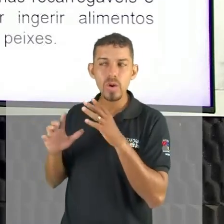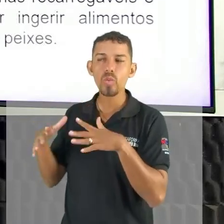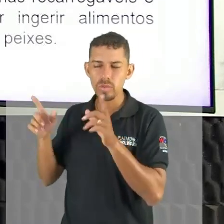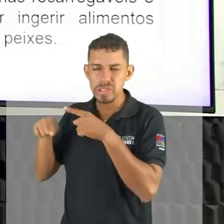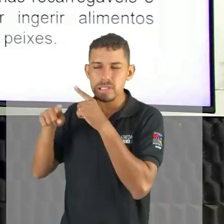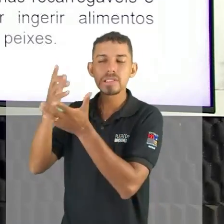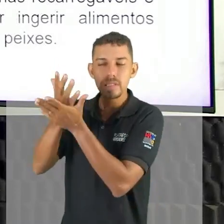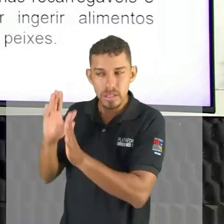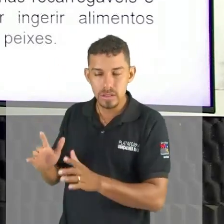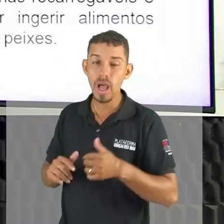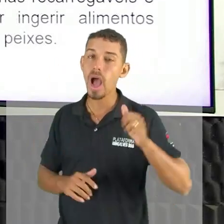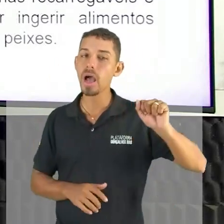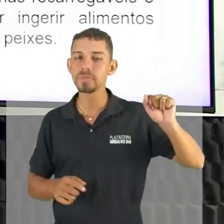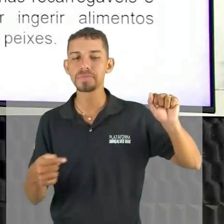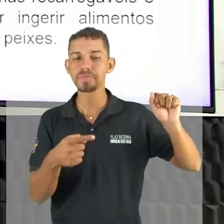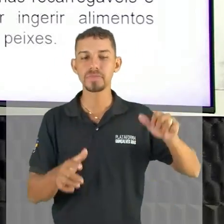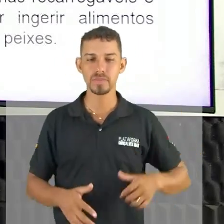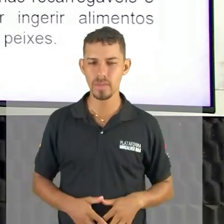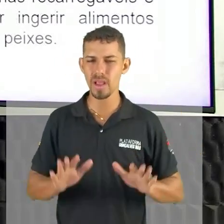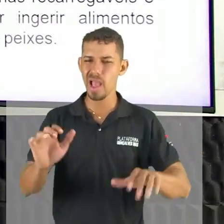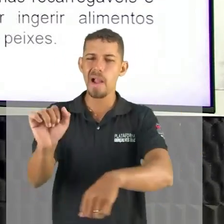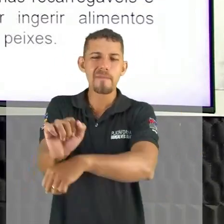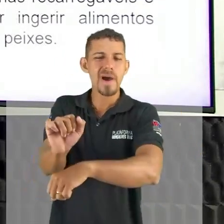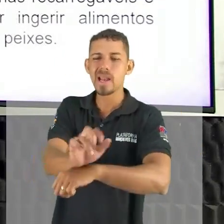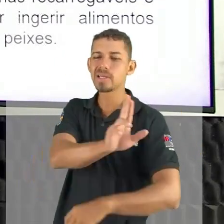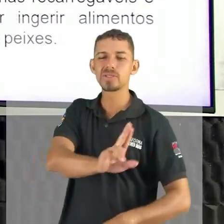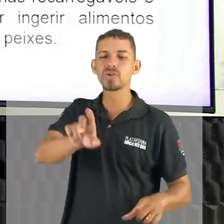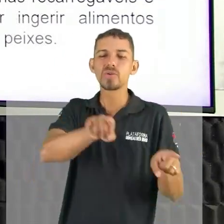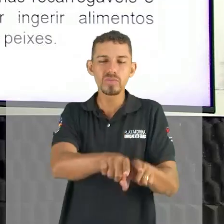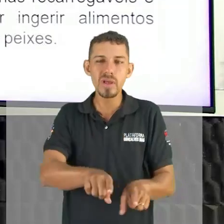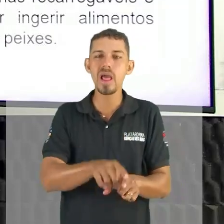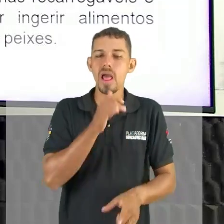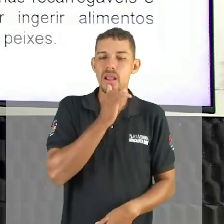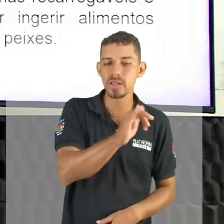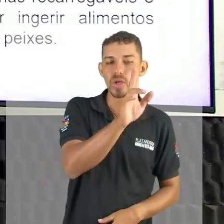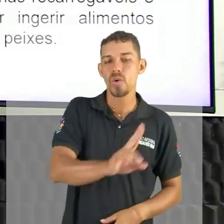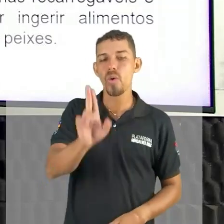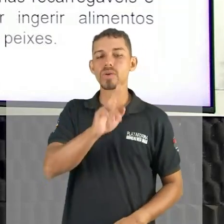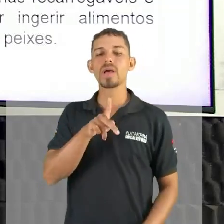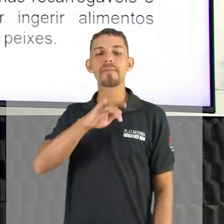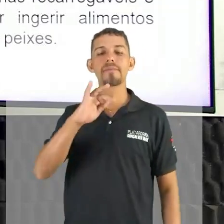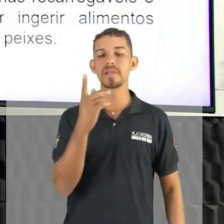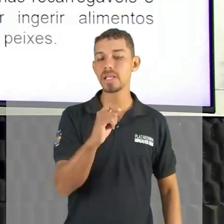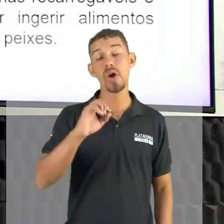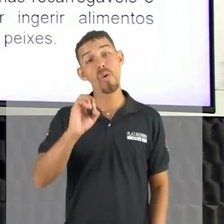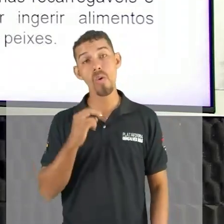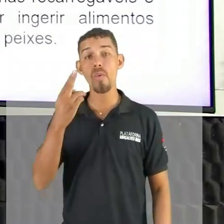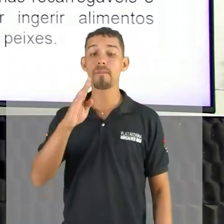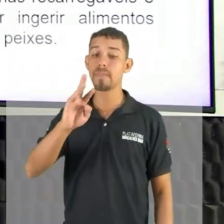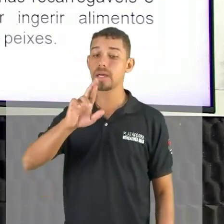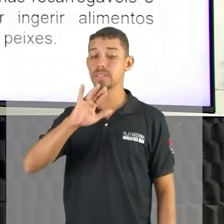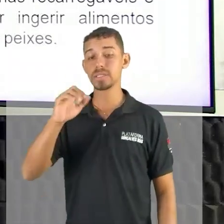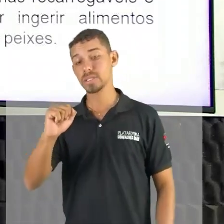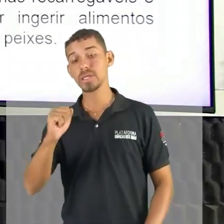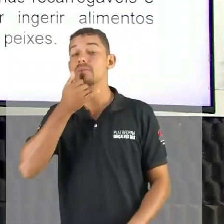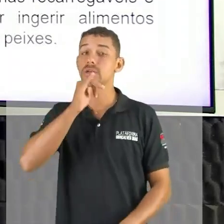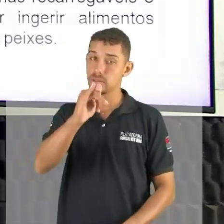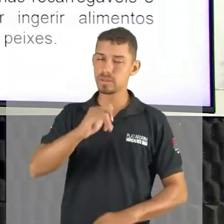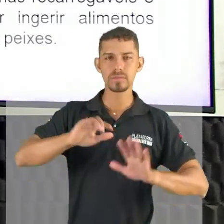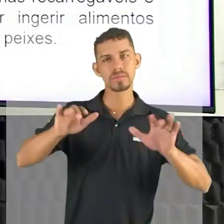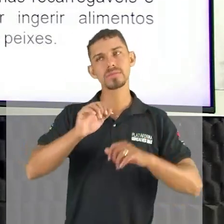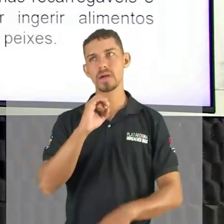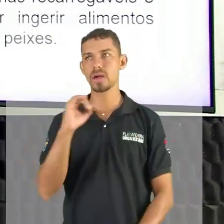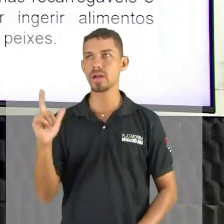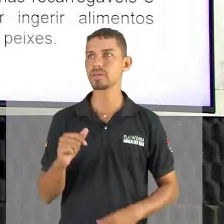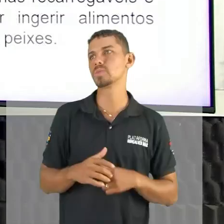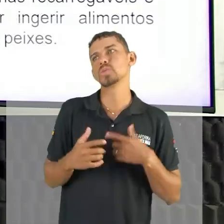disso? Letra A. Deixar de consumir aparelhos elétricos que utilizam pilhas ou baterias como fonte de energia. Claro que eu não tenho